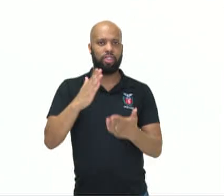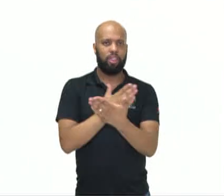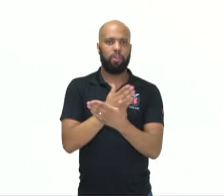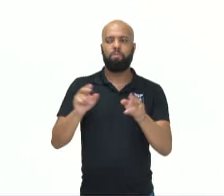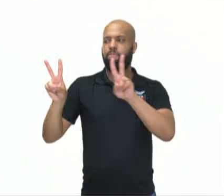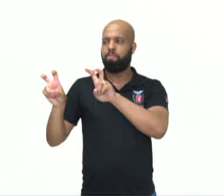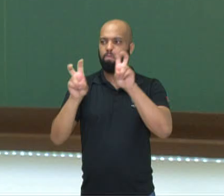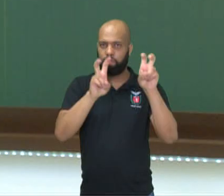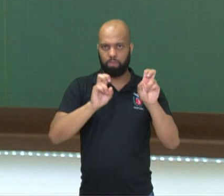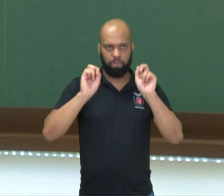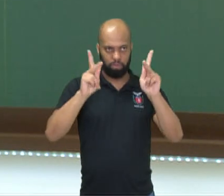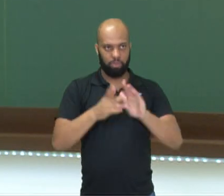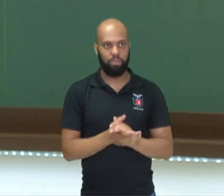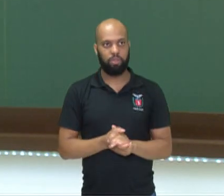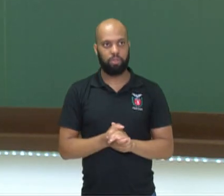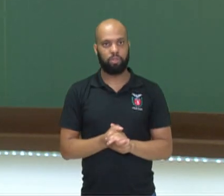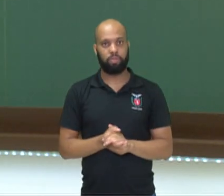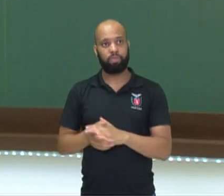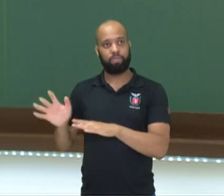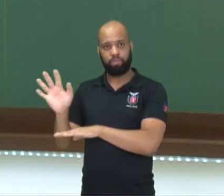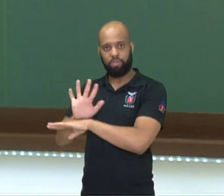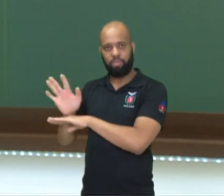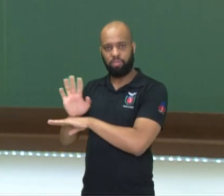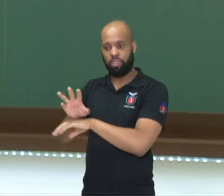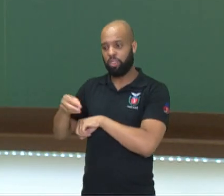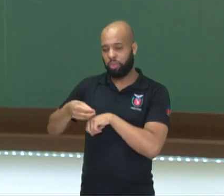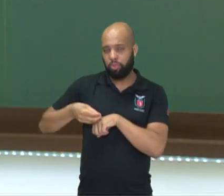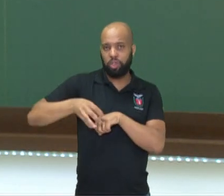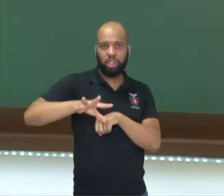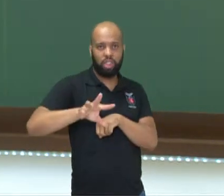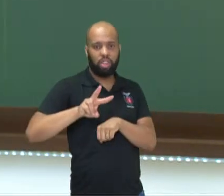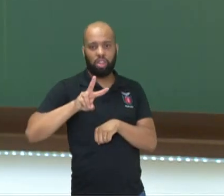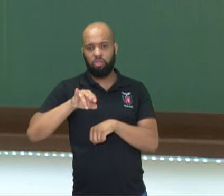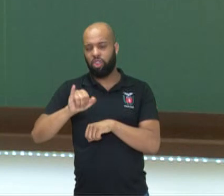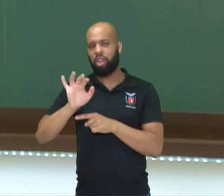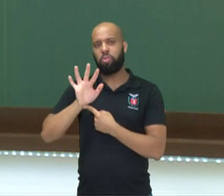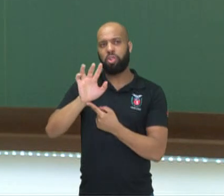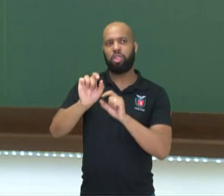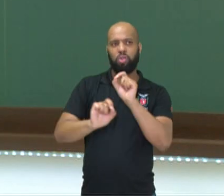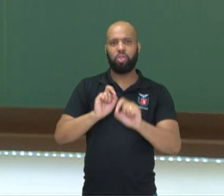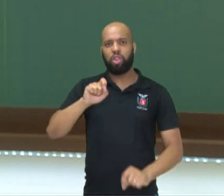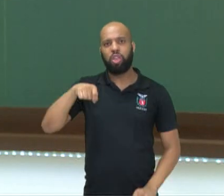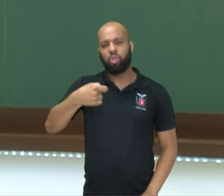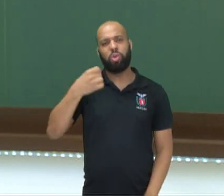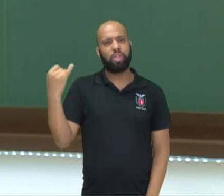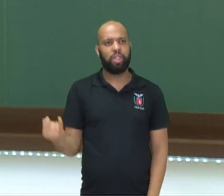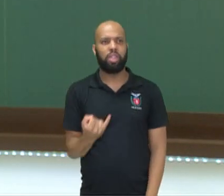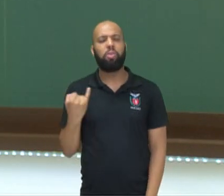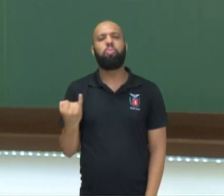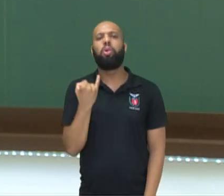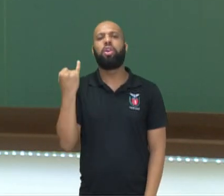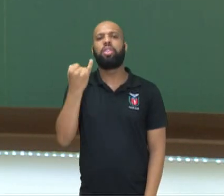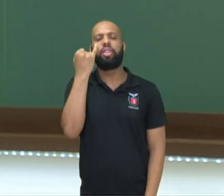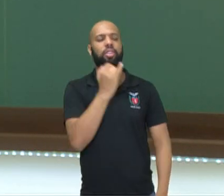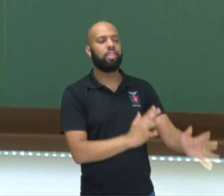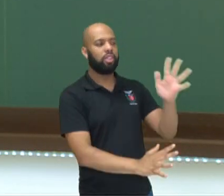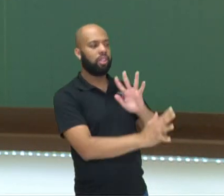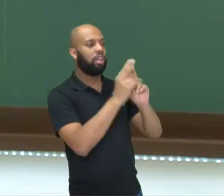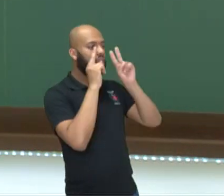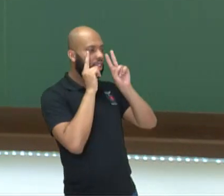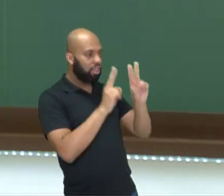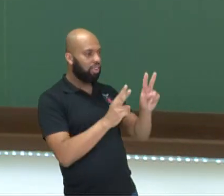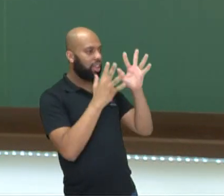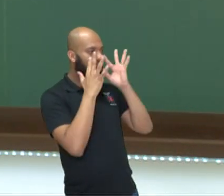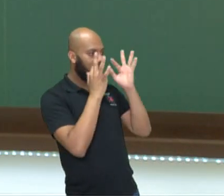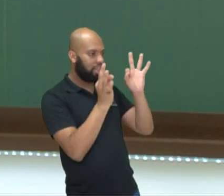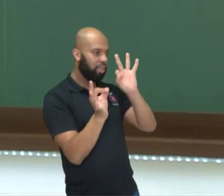determinado assunto. Esse vídeo aqui que eu vou sugerir para vocês, ele vai falar justamente sobre a importância de escutar o outro. É